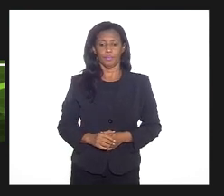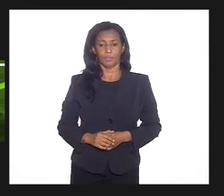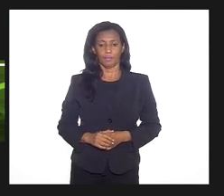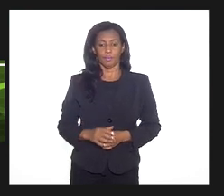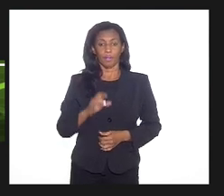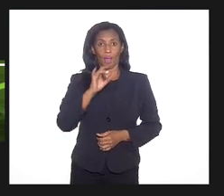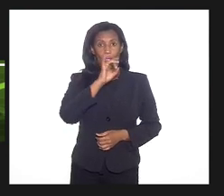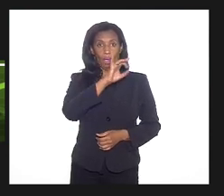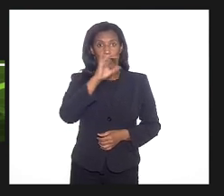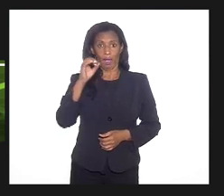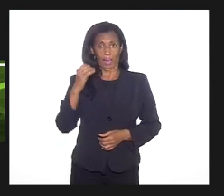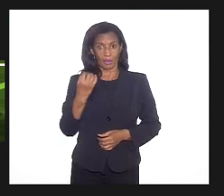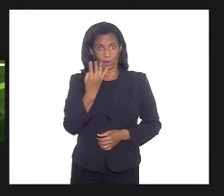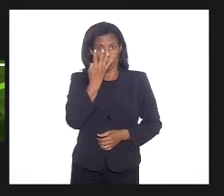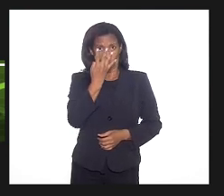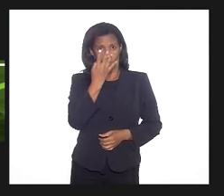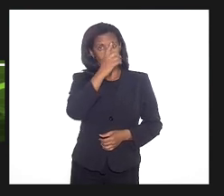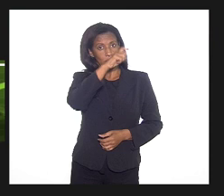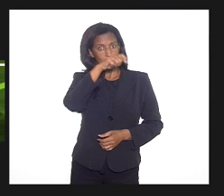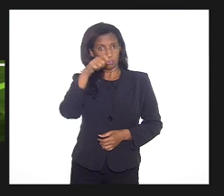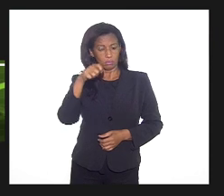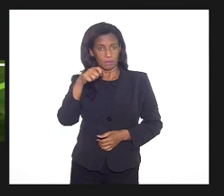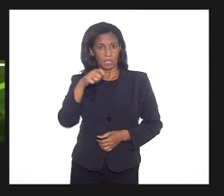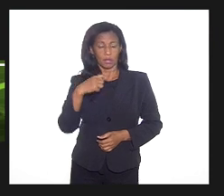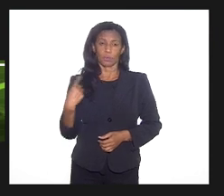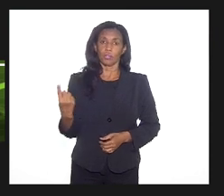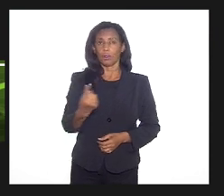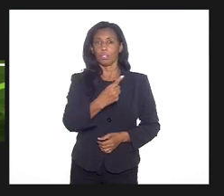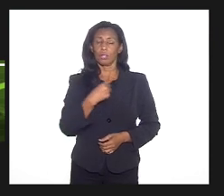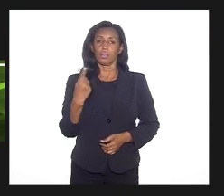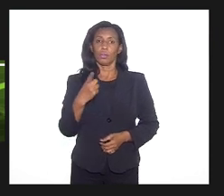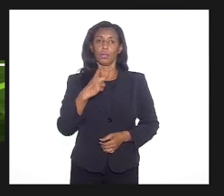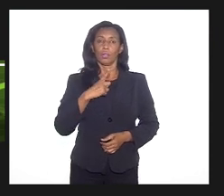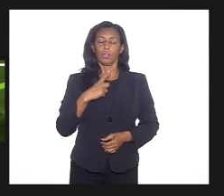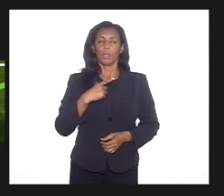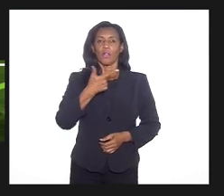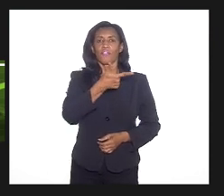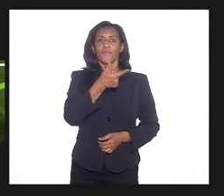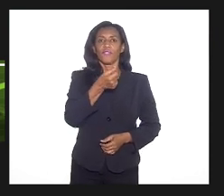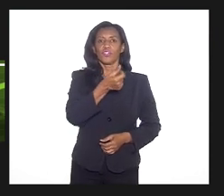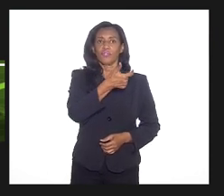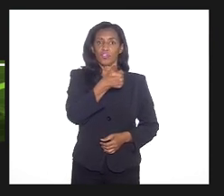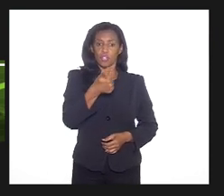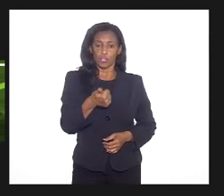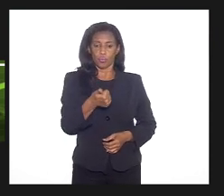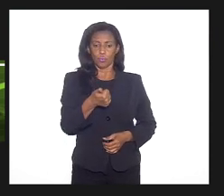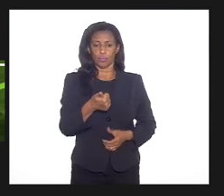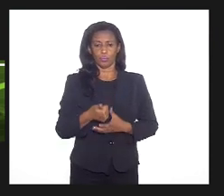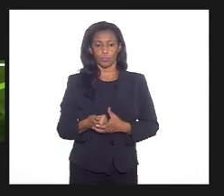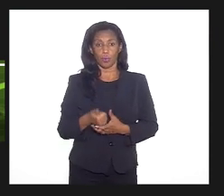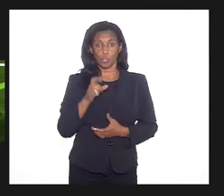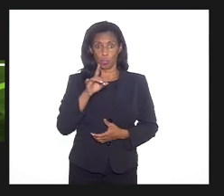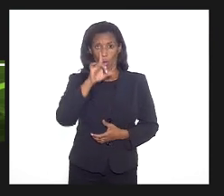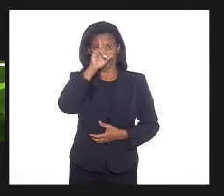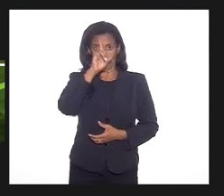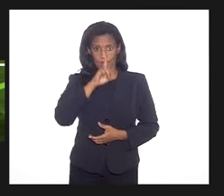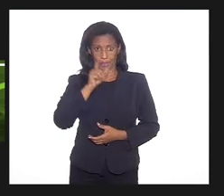cada quadrimestre, então aqui nós temos 2021 aqui, só em